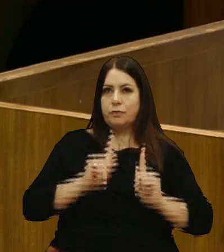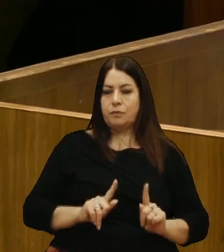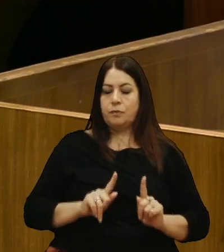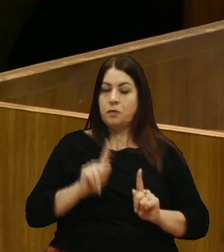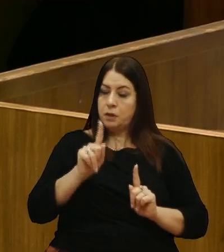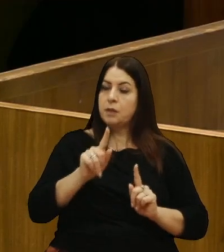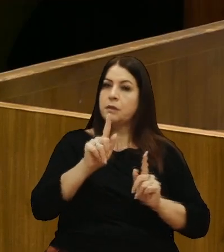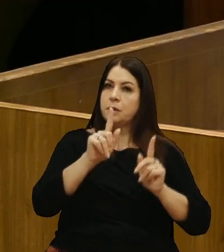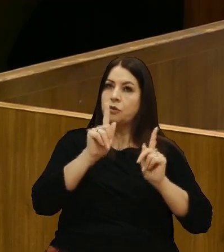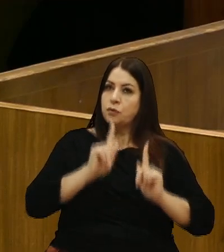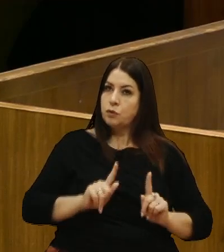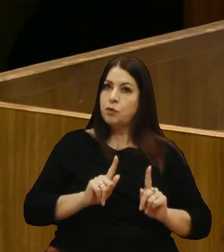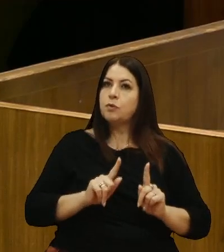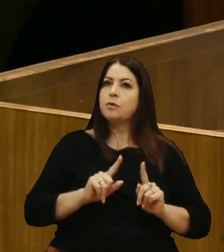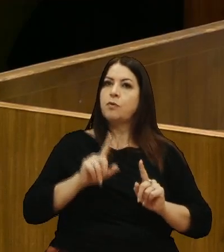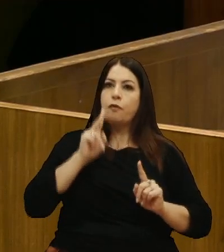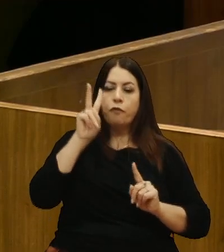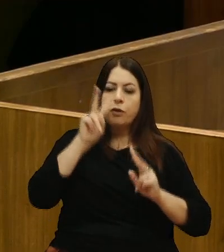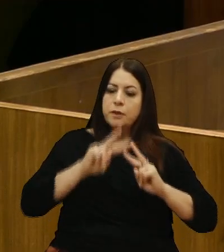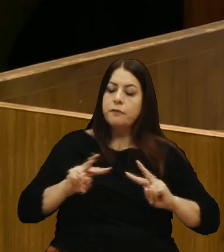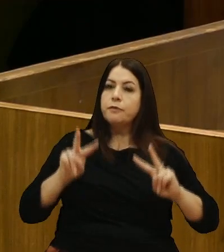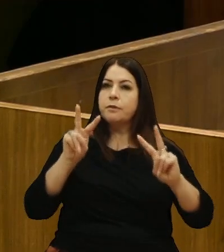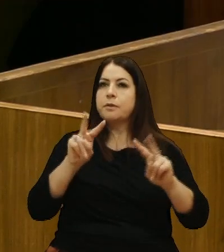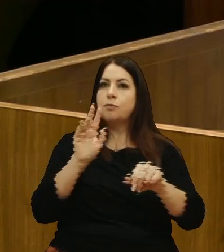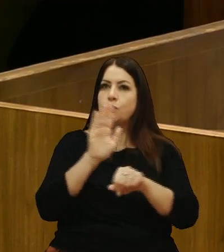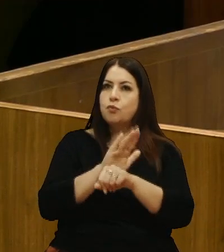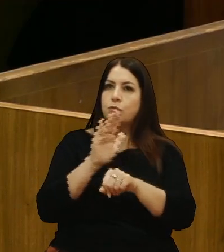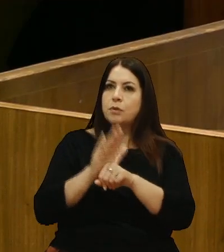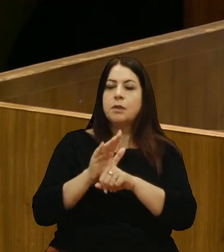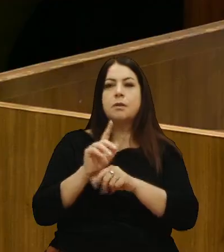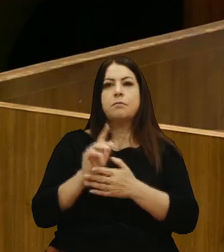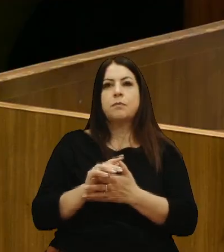Essas gestoras, com sua força e visão, contribuíram